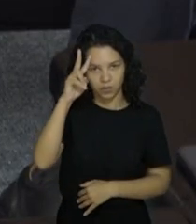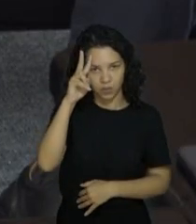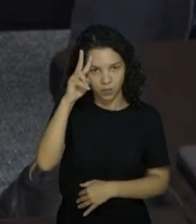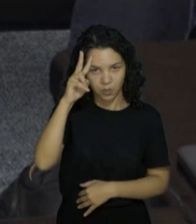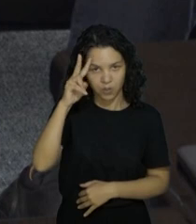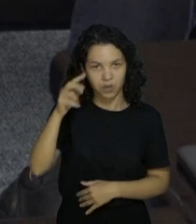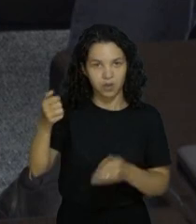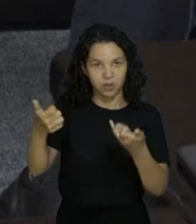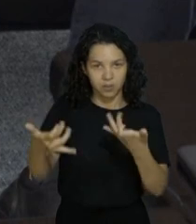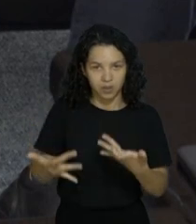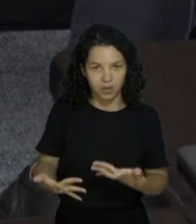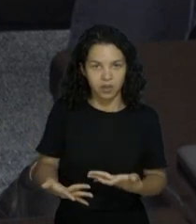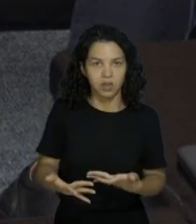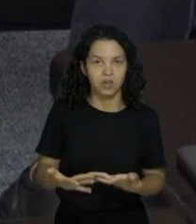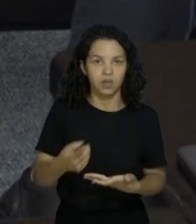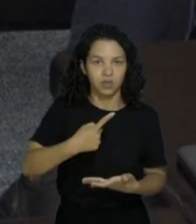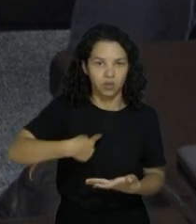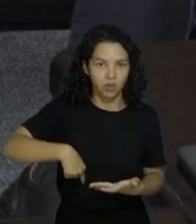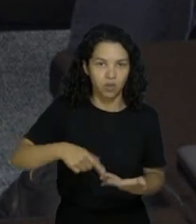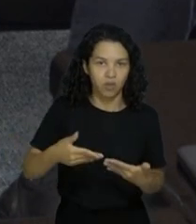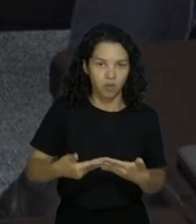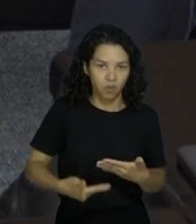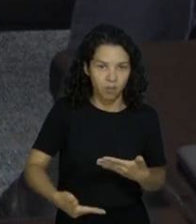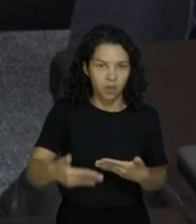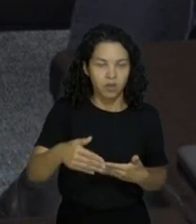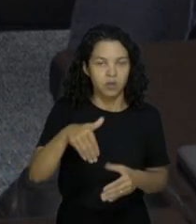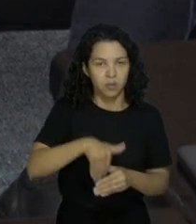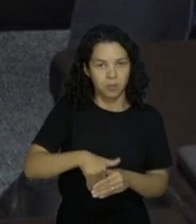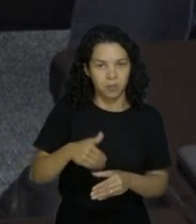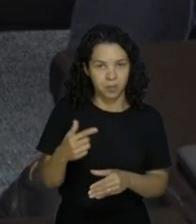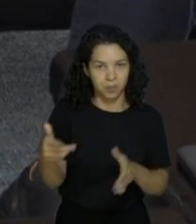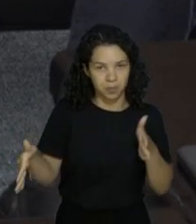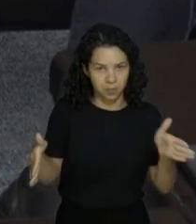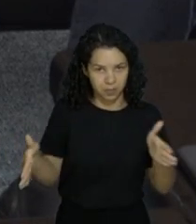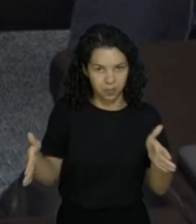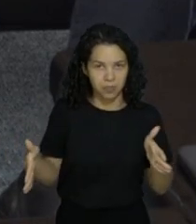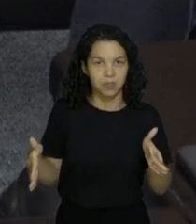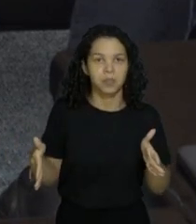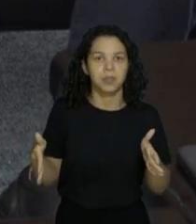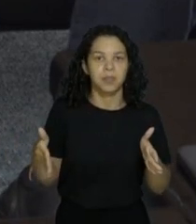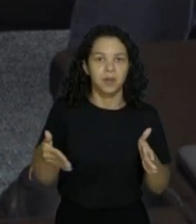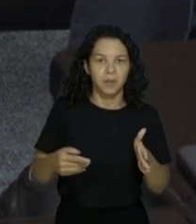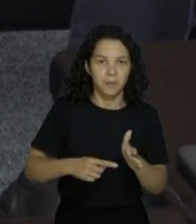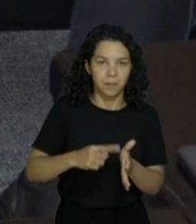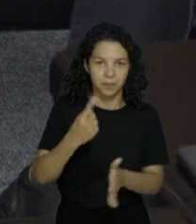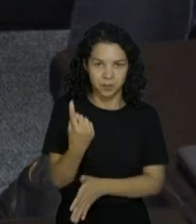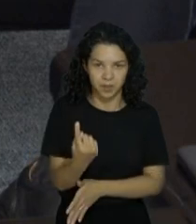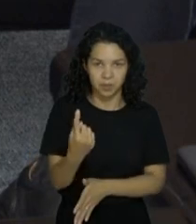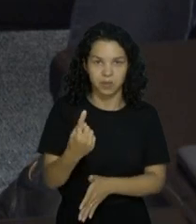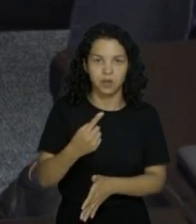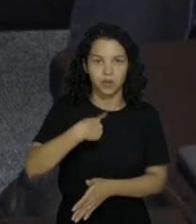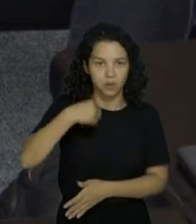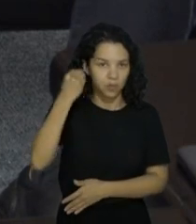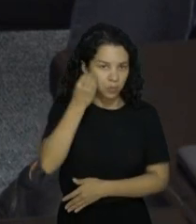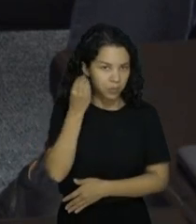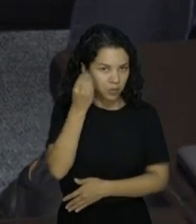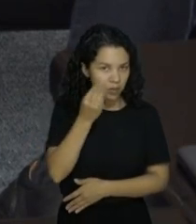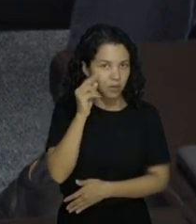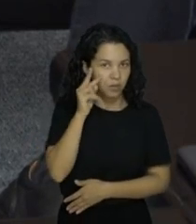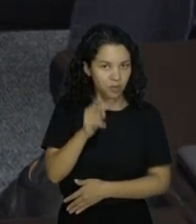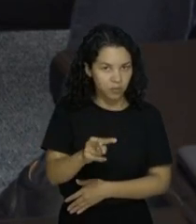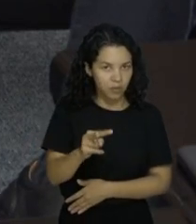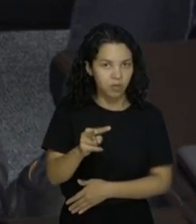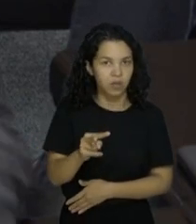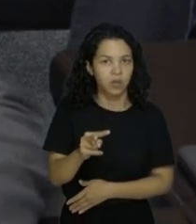que estamos iniciando aqui eu quando o primeiro mandato isso aí é além de ser uma experiência a gente vê o